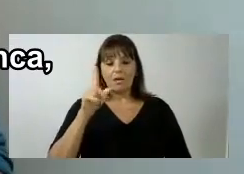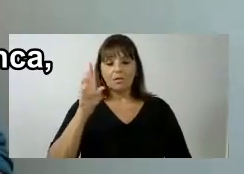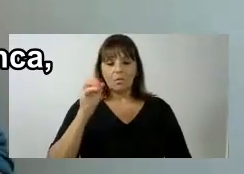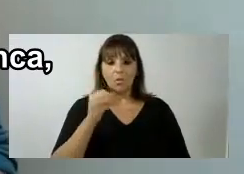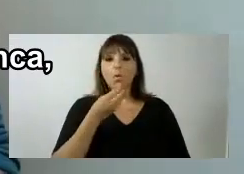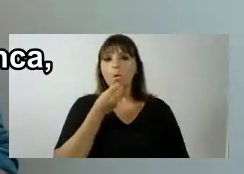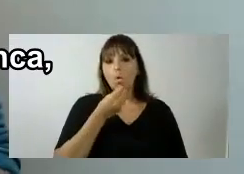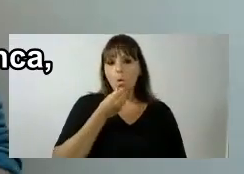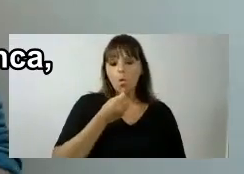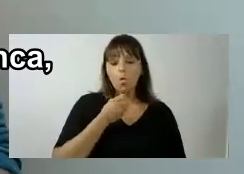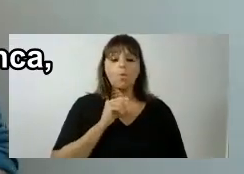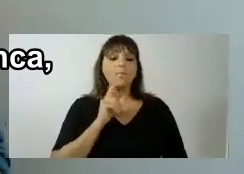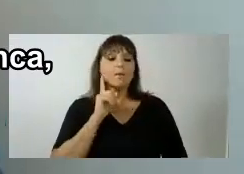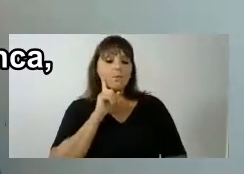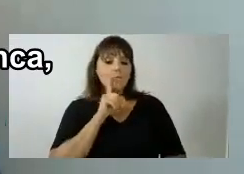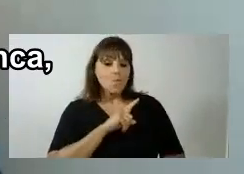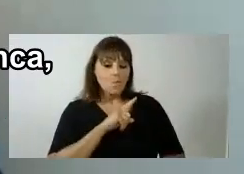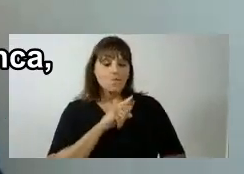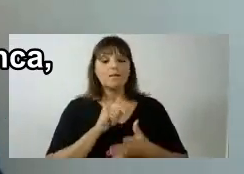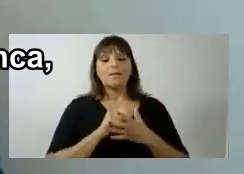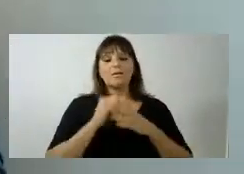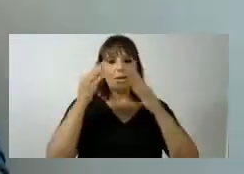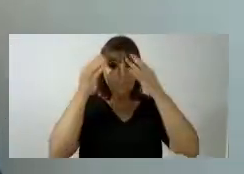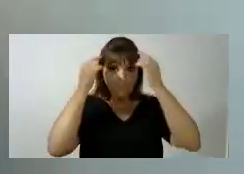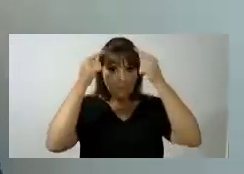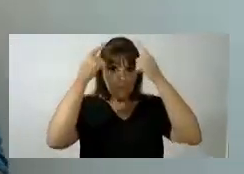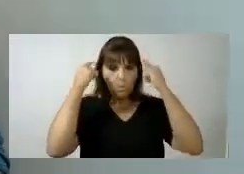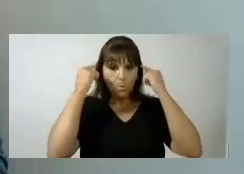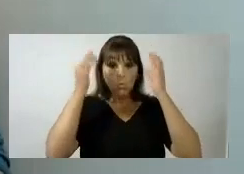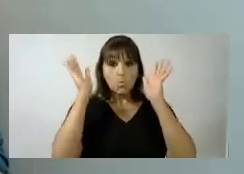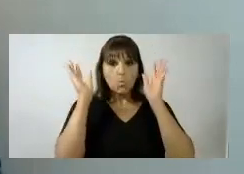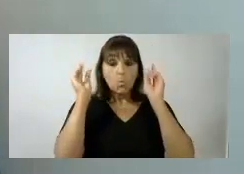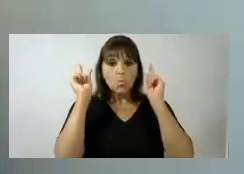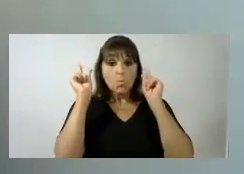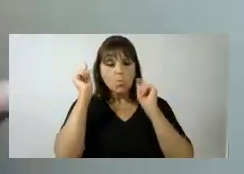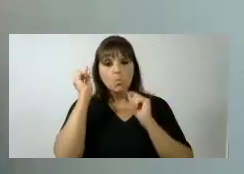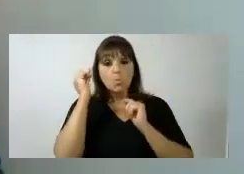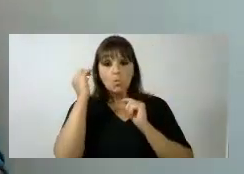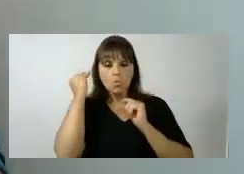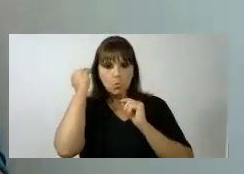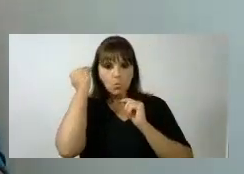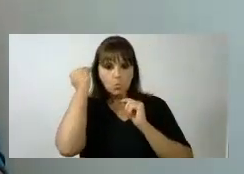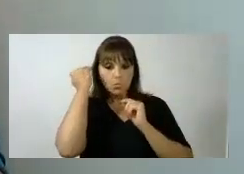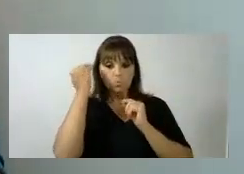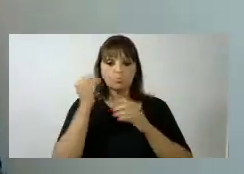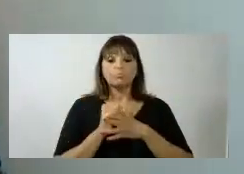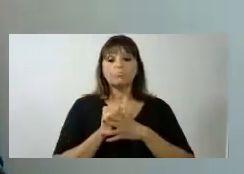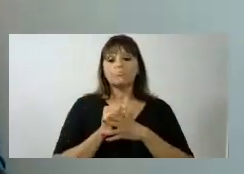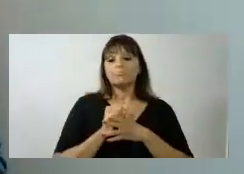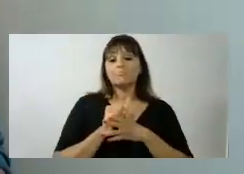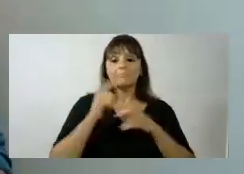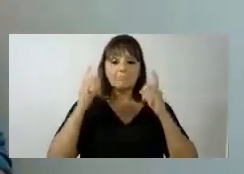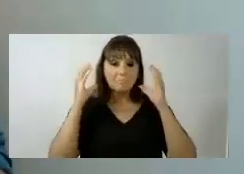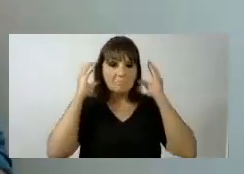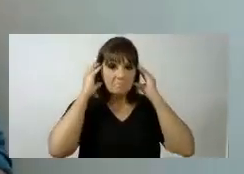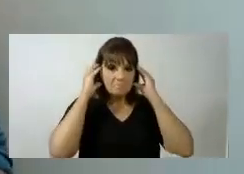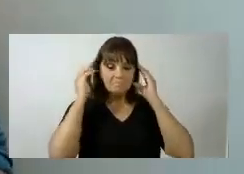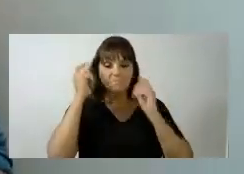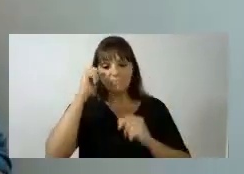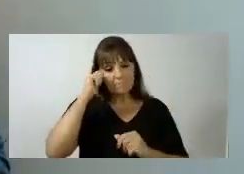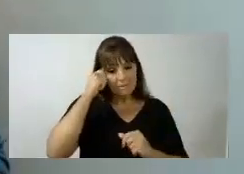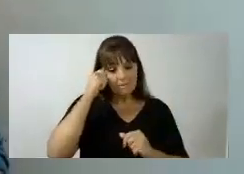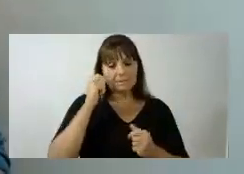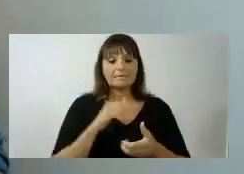usando um headset preto, também uma blusa branca e atrás de mim tenho dois quadros, sendo que um é da